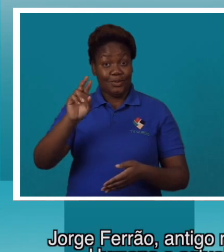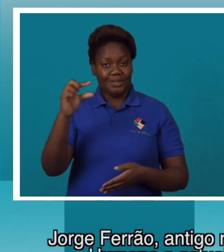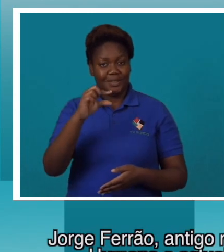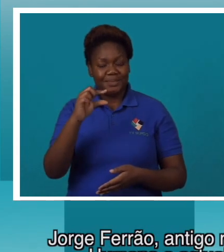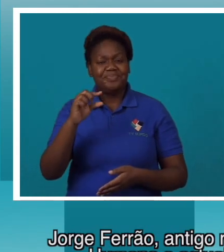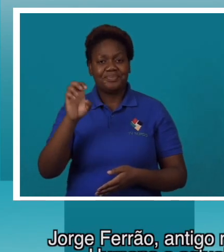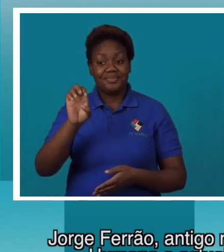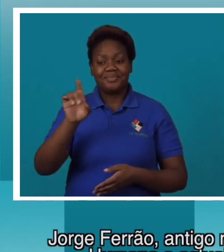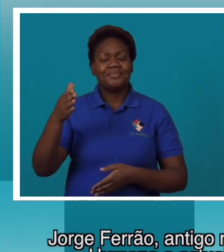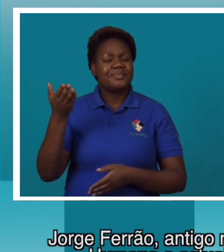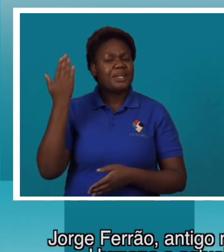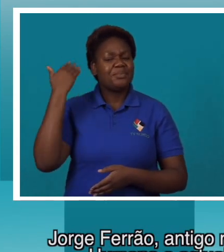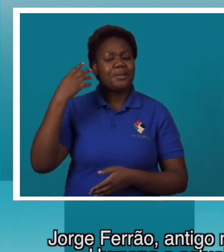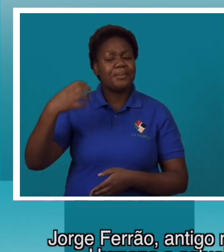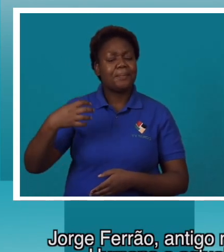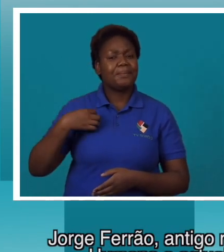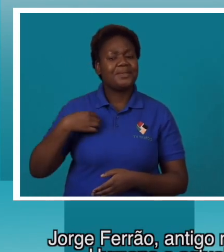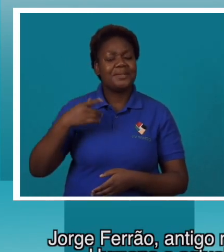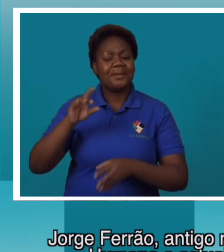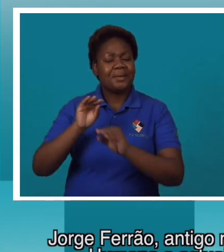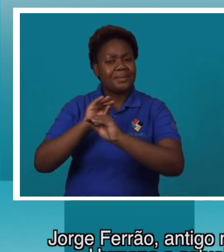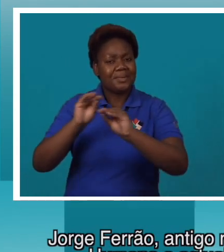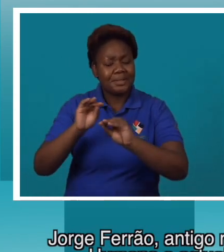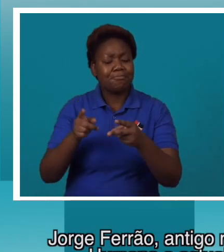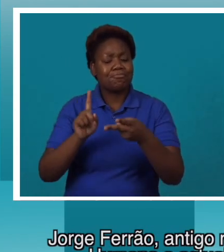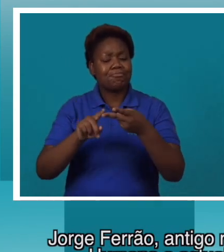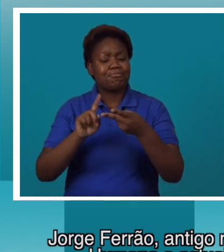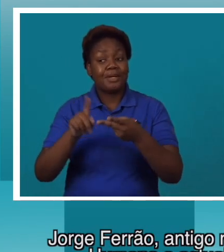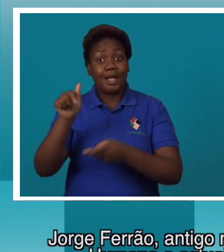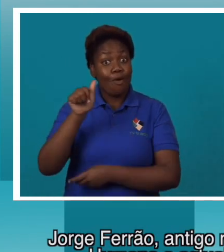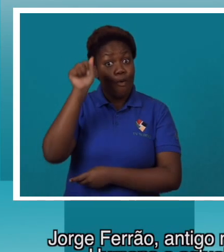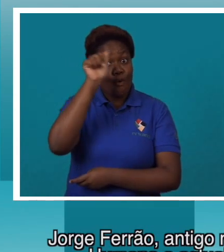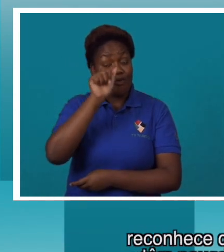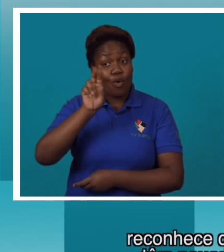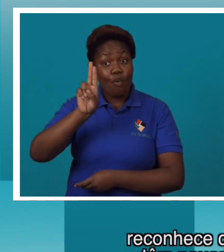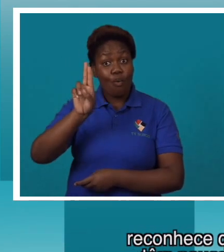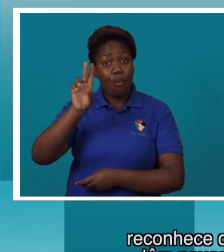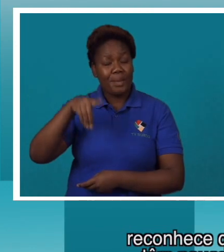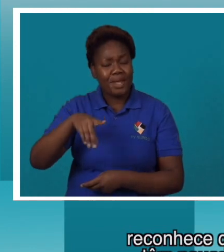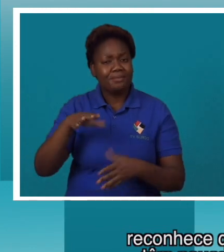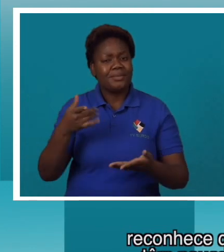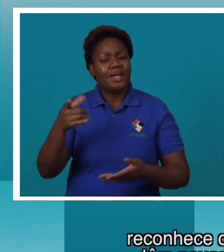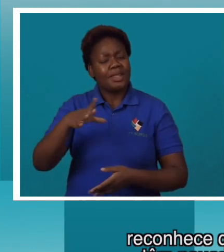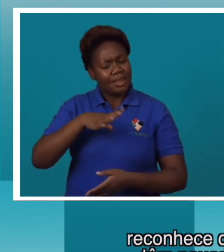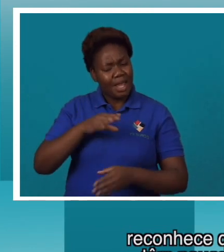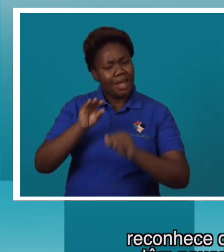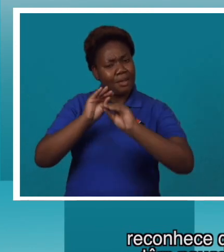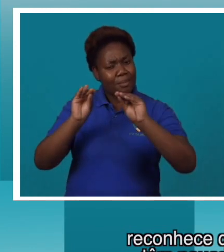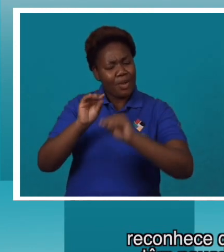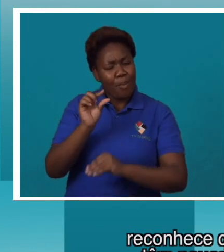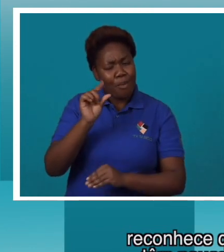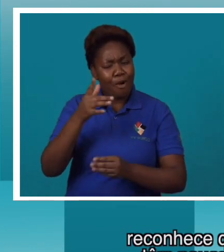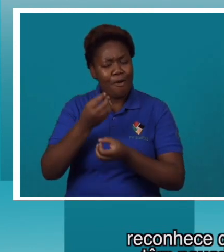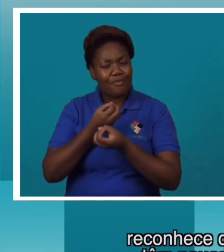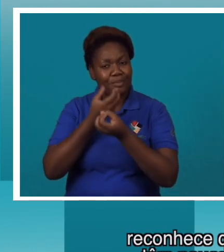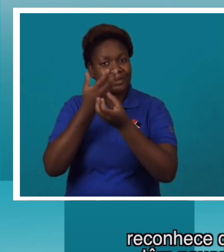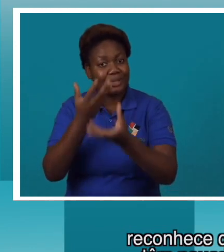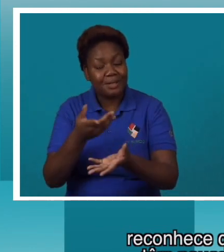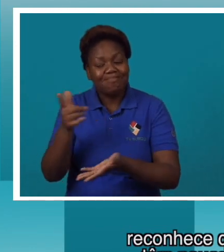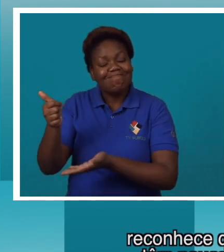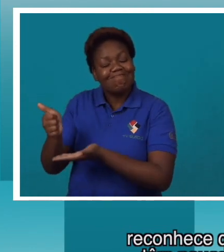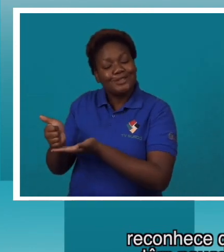Educação e Desenvolvimento Humano e atual reitor da Universidade Pedagógica, reconhece que as instituições de educação têm